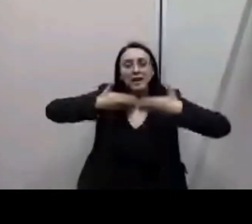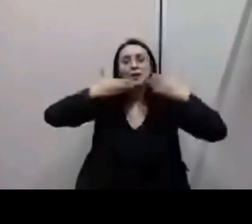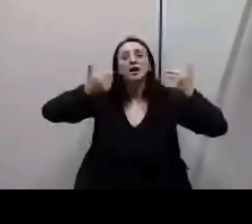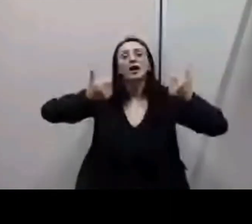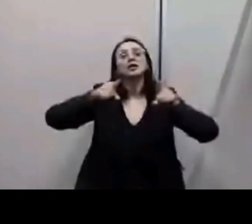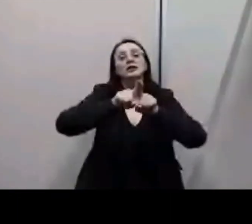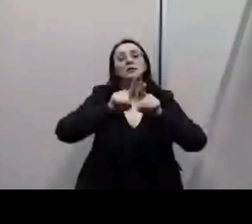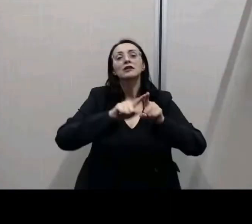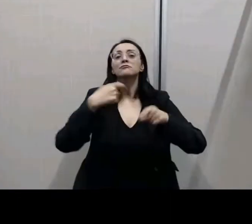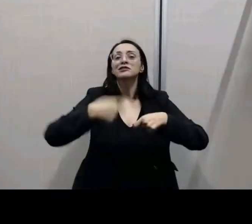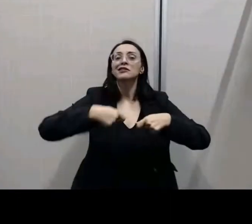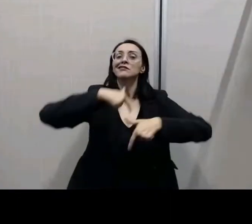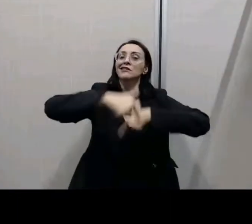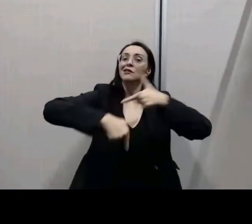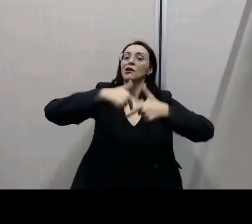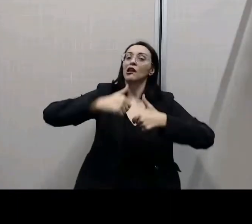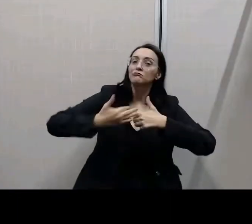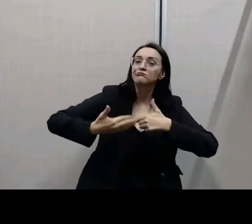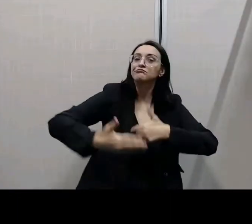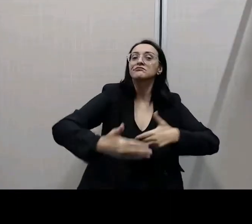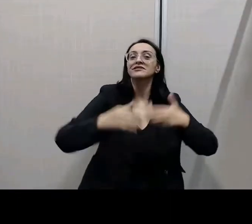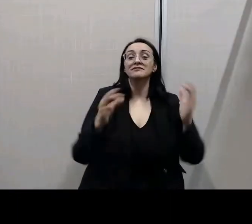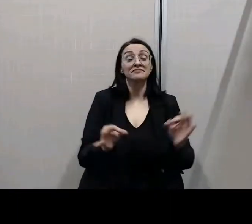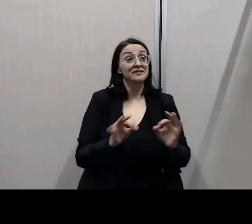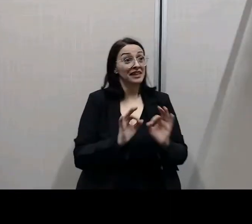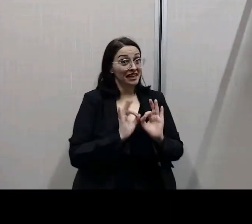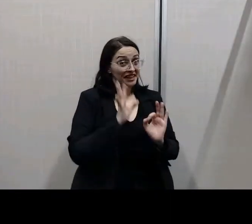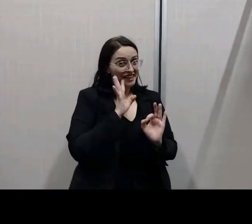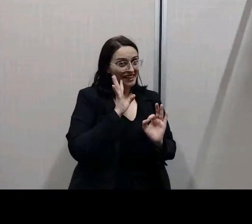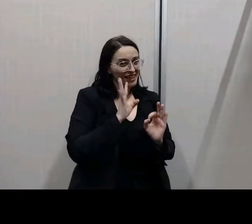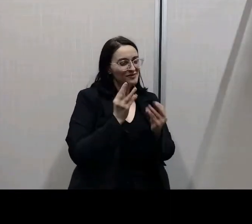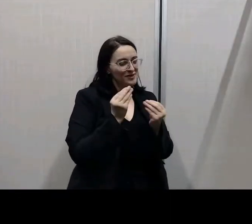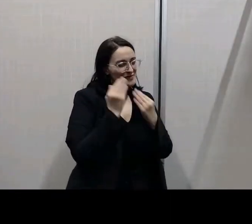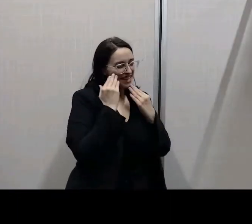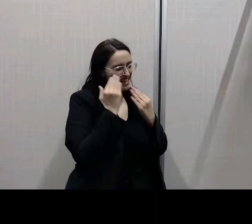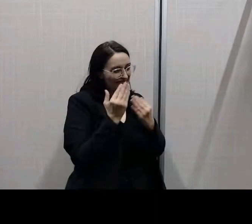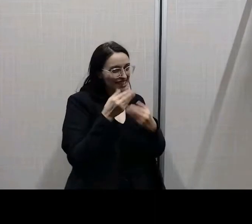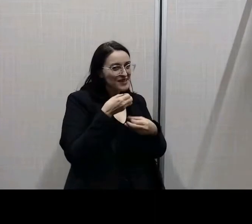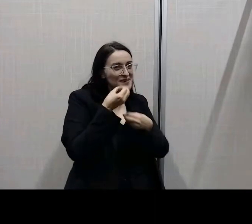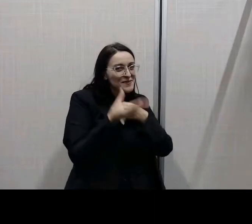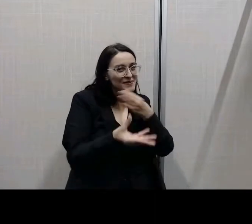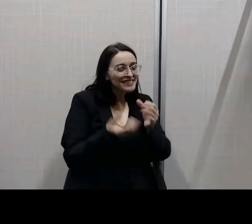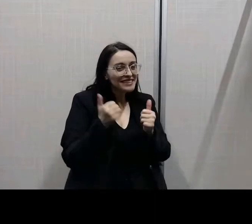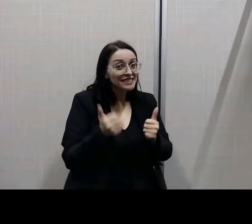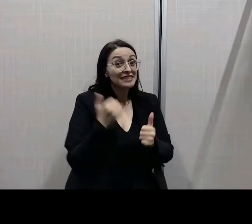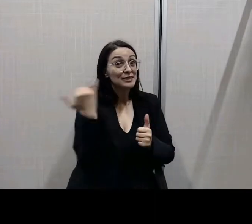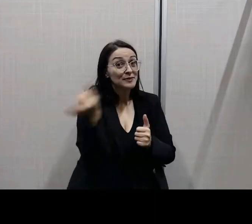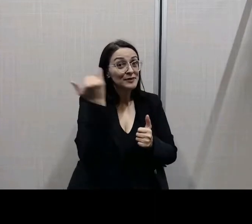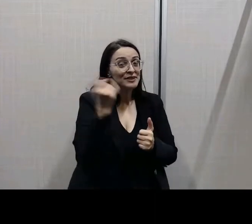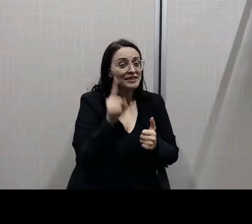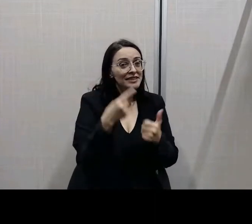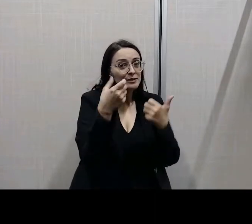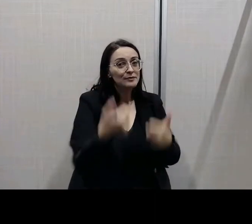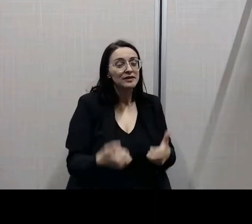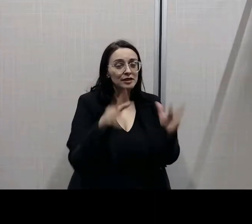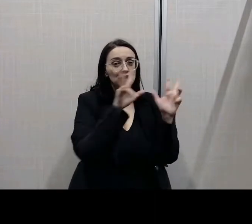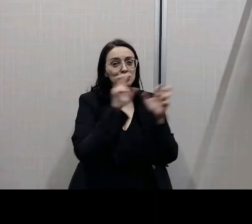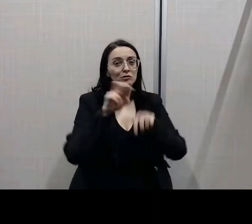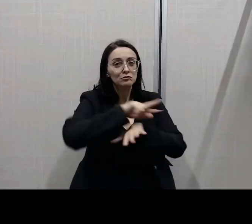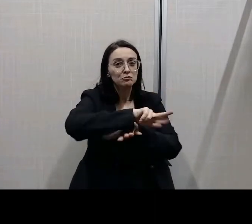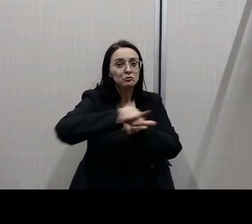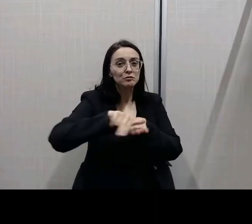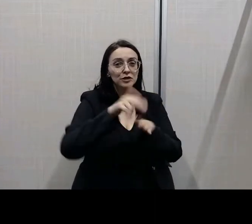as coisas que a gente precisa trabalhar daqui para frente. Legal, obrigada por compartilhar. E eu acho que um ponto bem importante quando a gente fala de diversidade